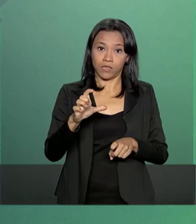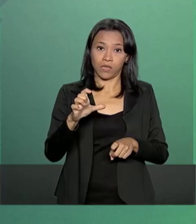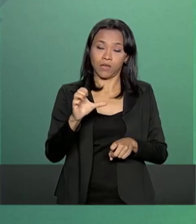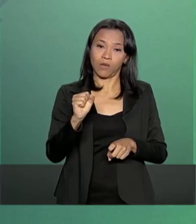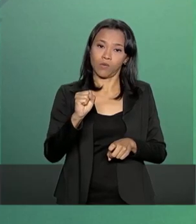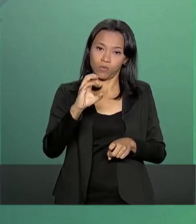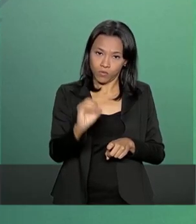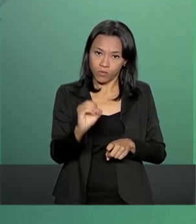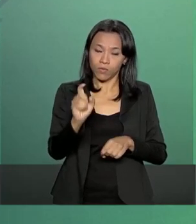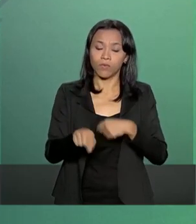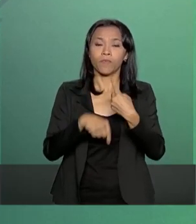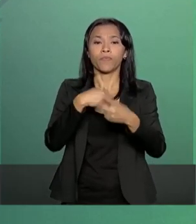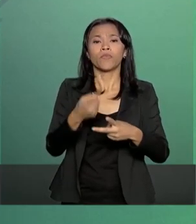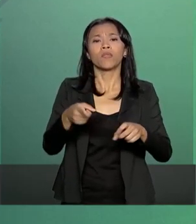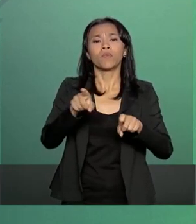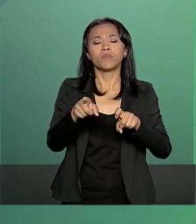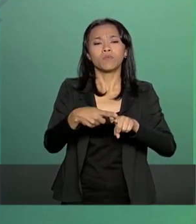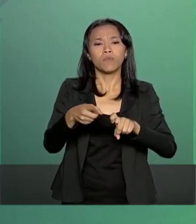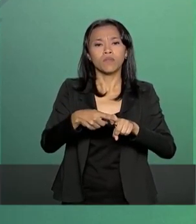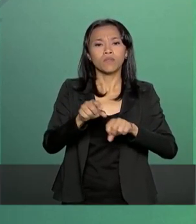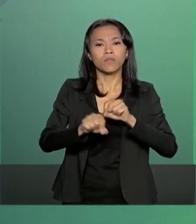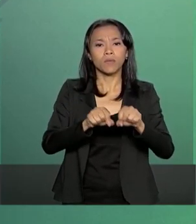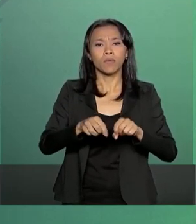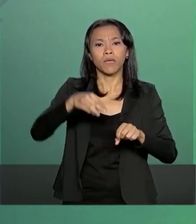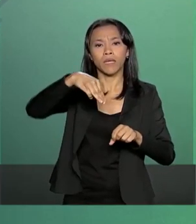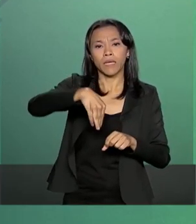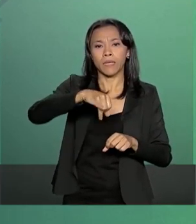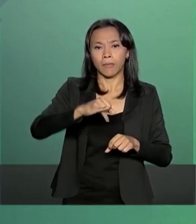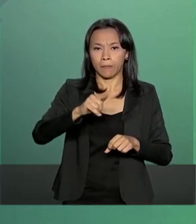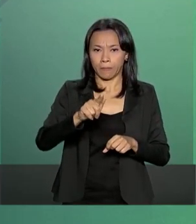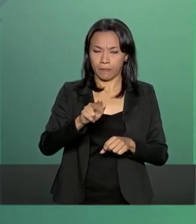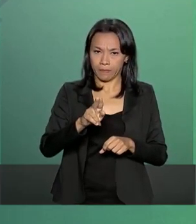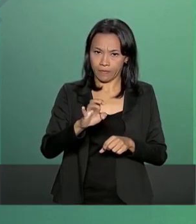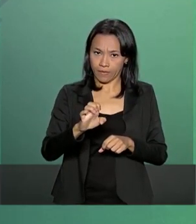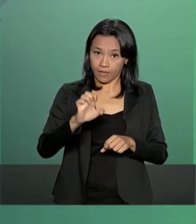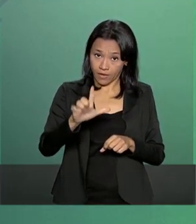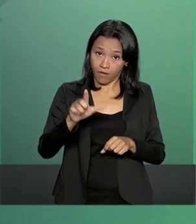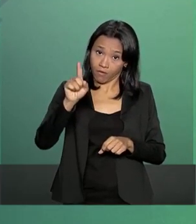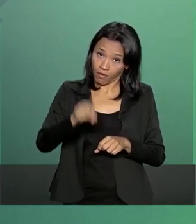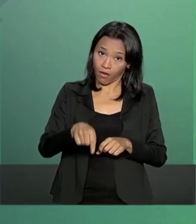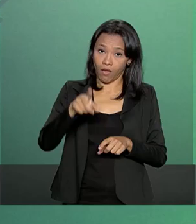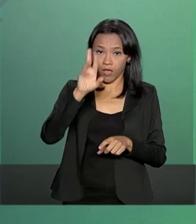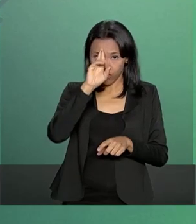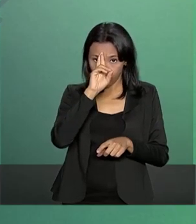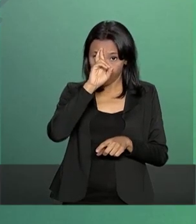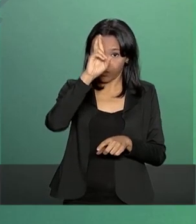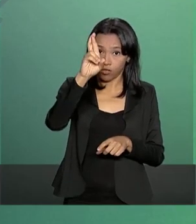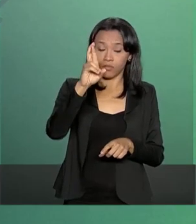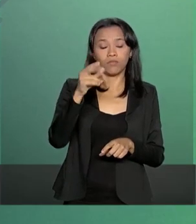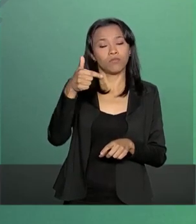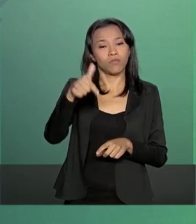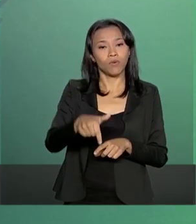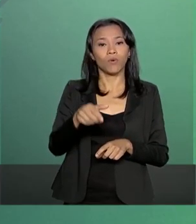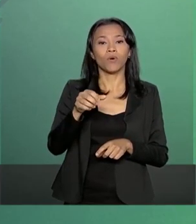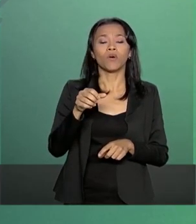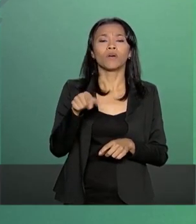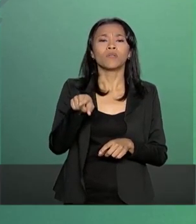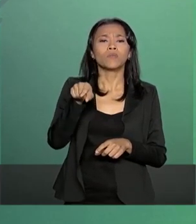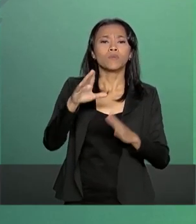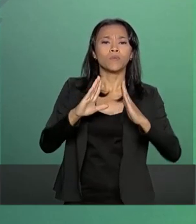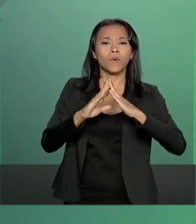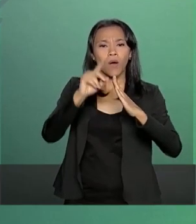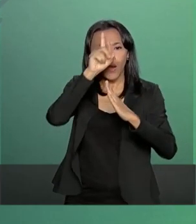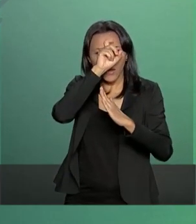nutrólogo, e o doutor Miguel Sendoroglo, diretor superintendente do Hospital